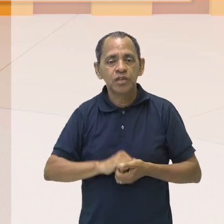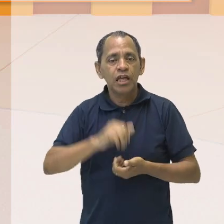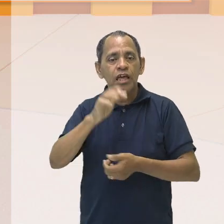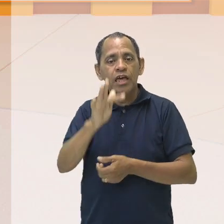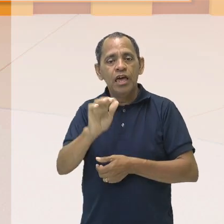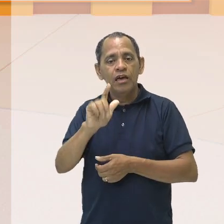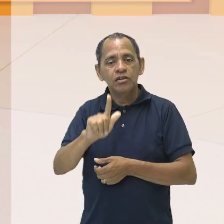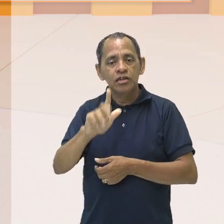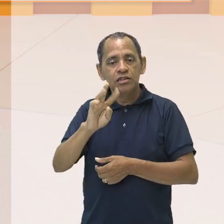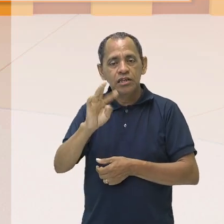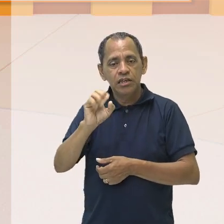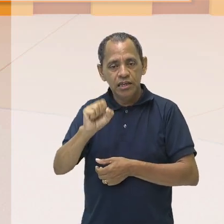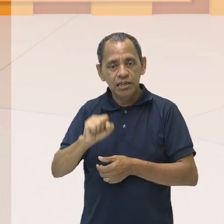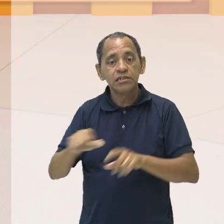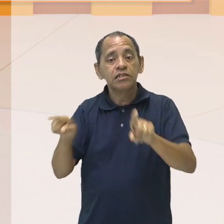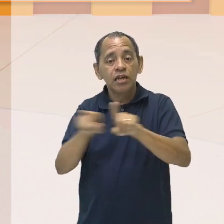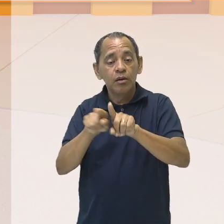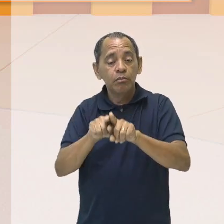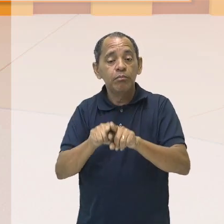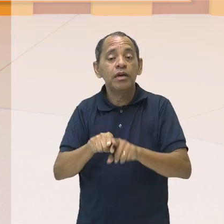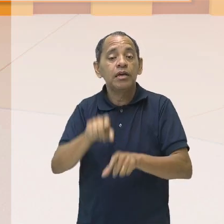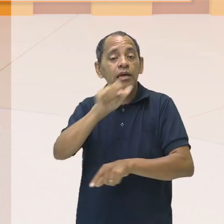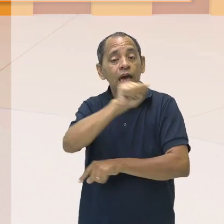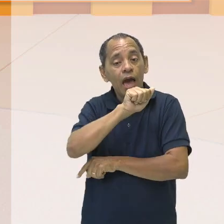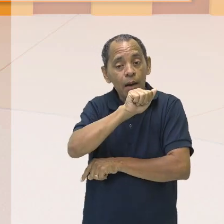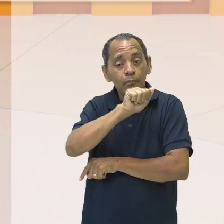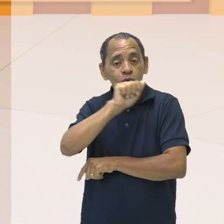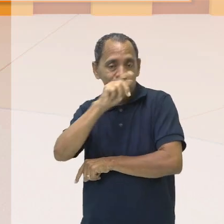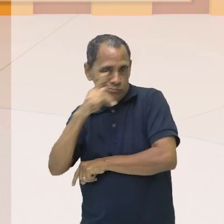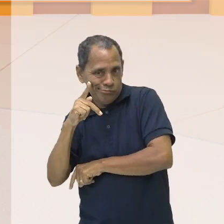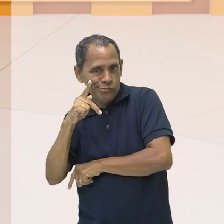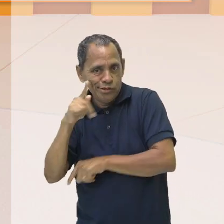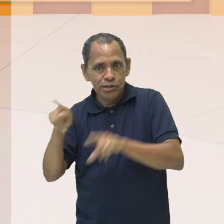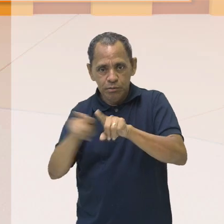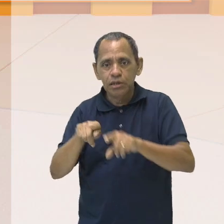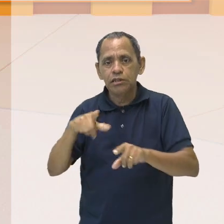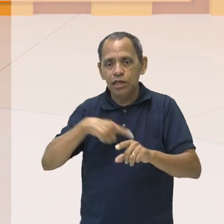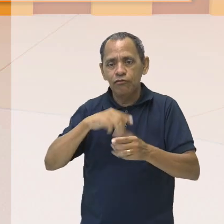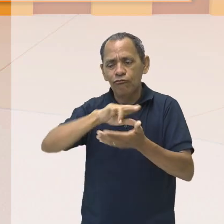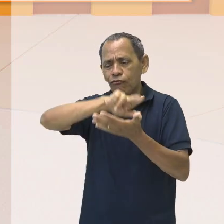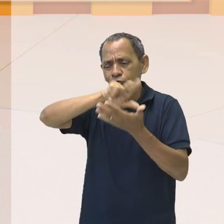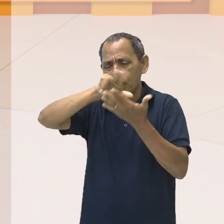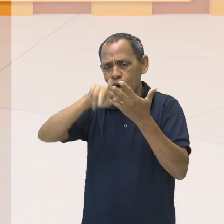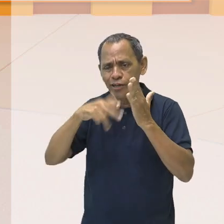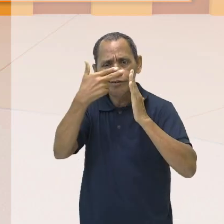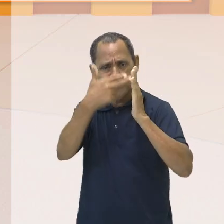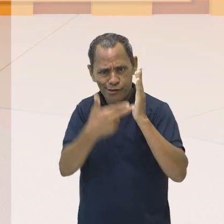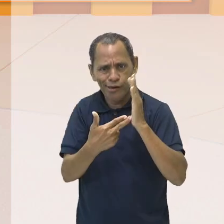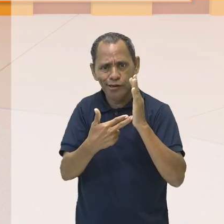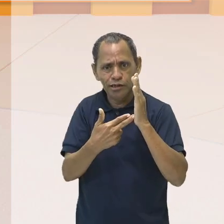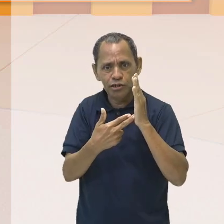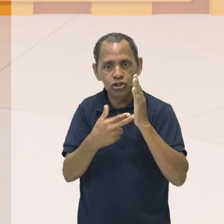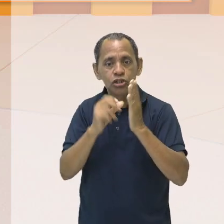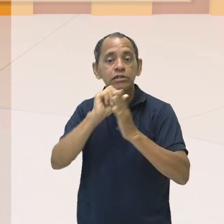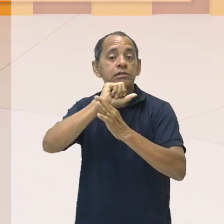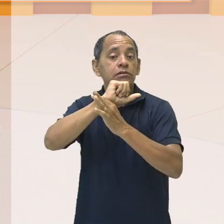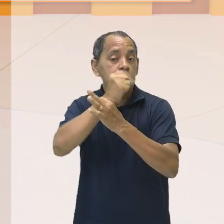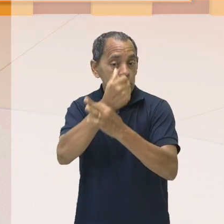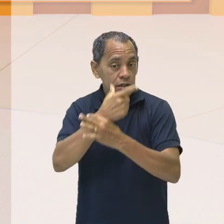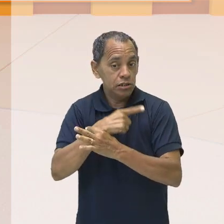trabalhadores formalmente, elas devem seguir uma série de regulamentações, o que garante